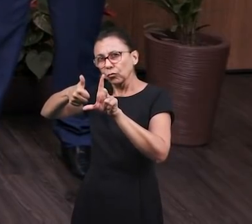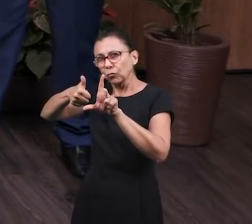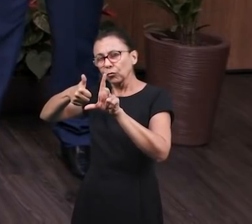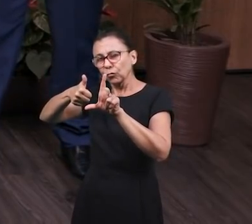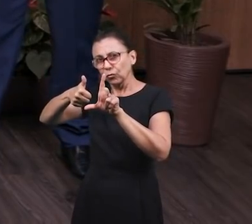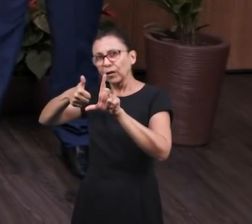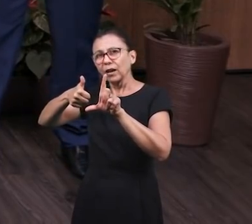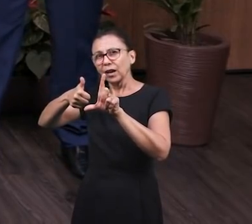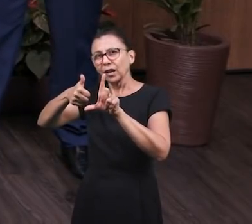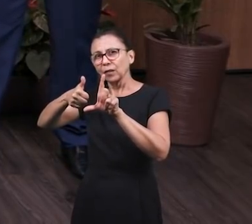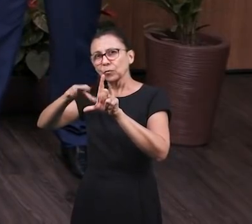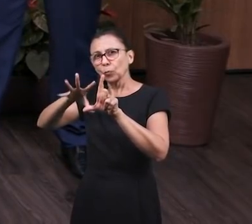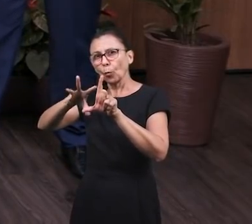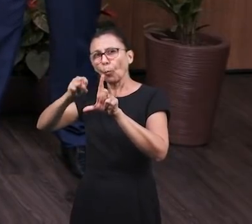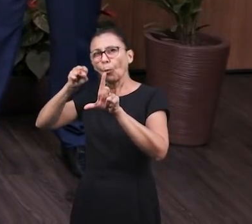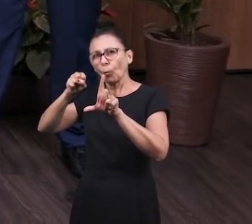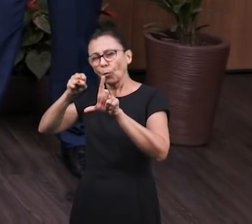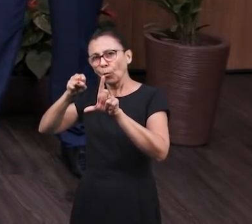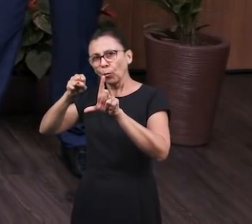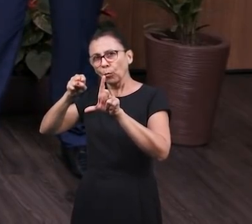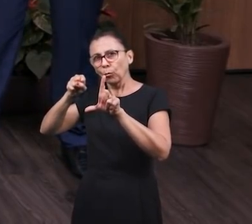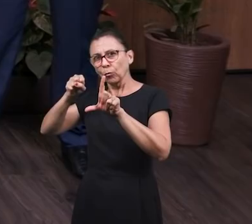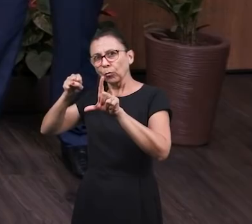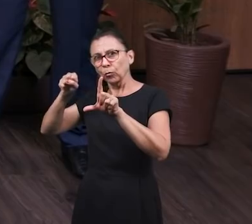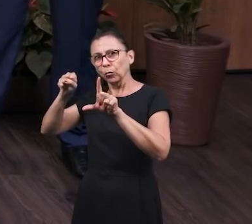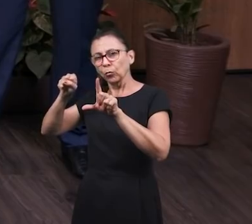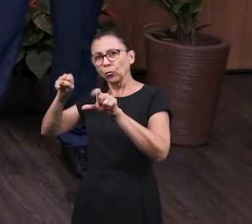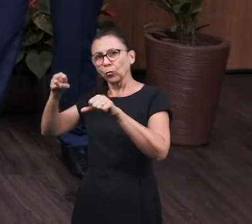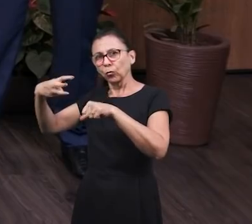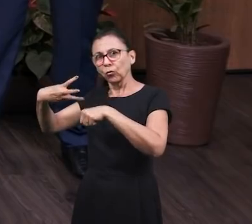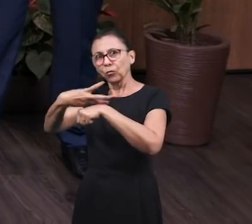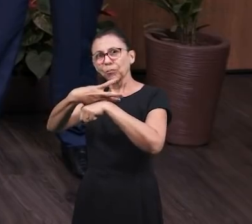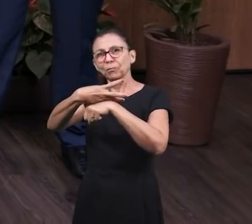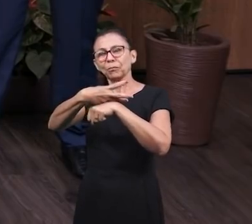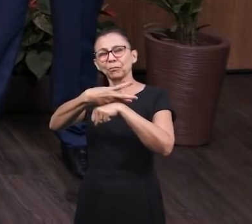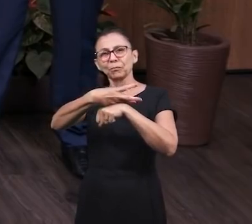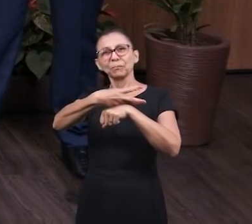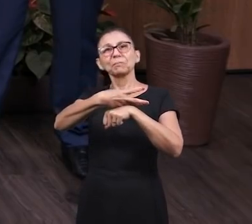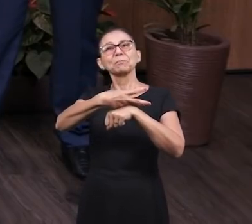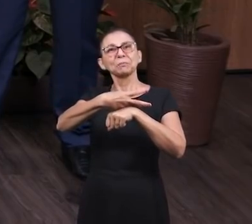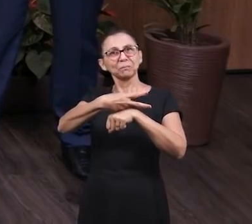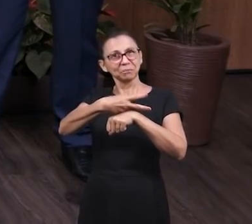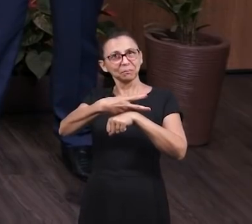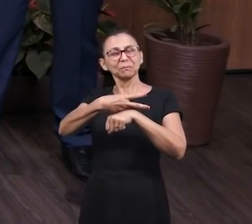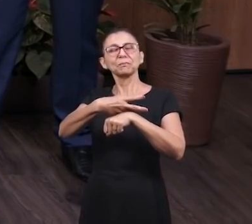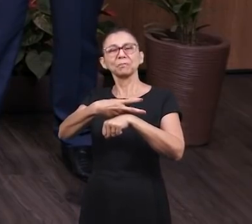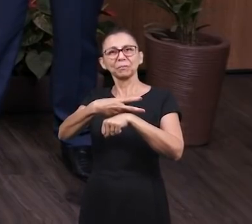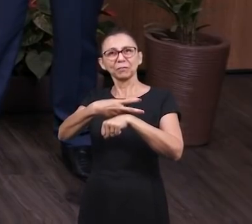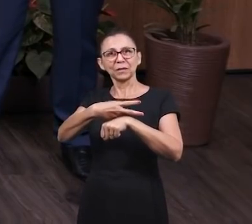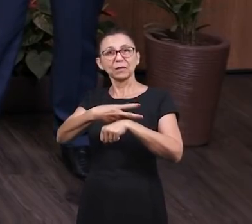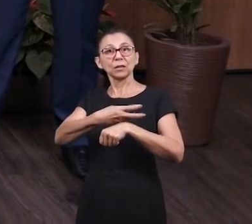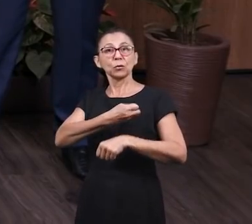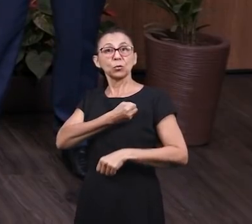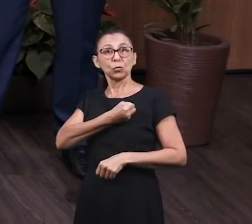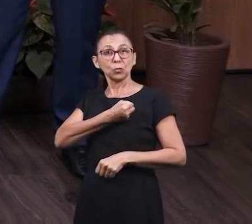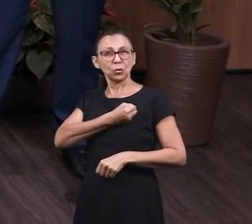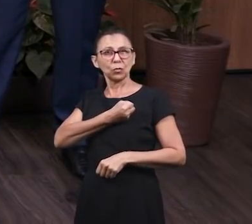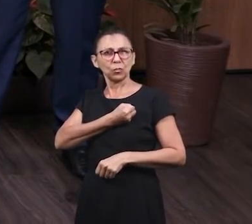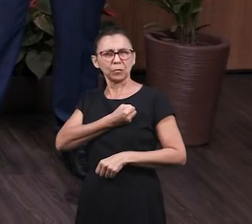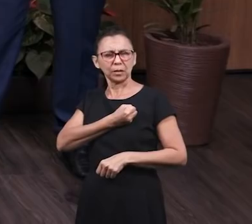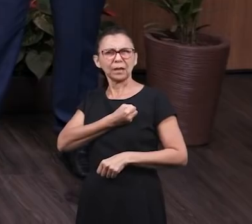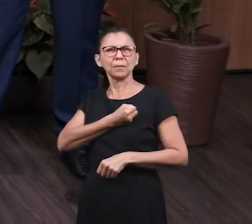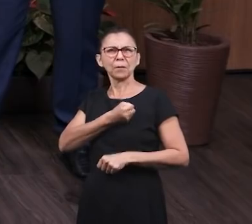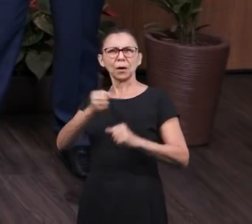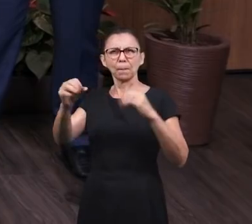celular deste QR Code e será direcionado para o número do WhatsApp, através do qual poderá